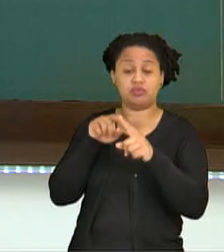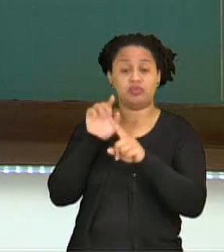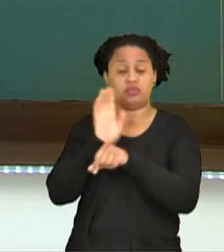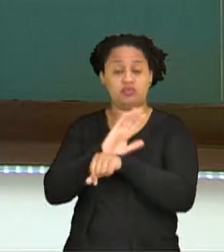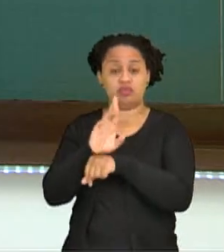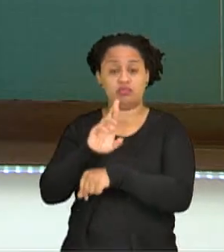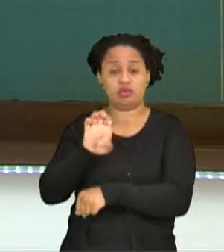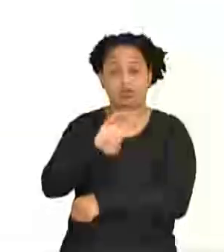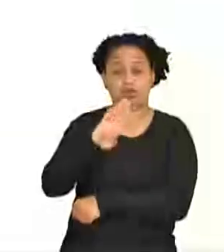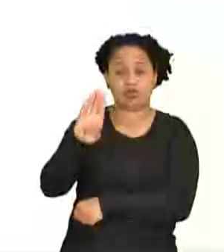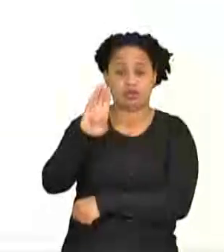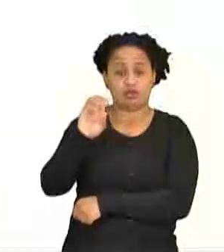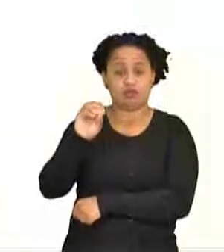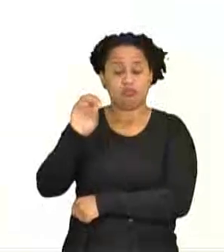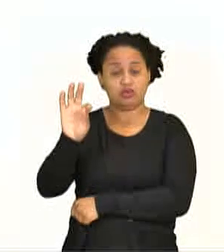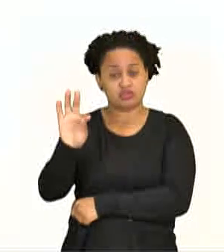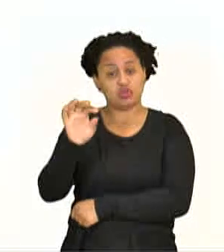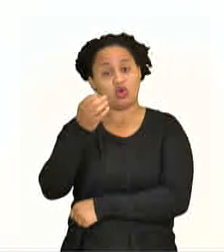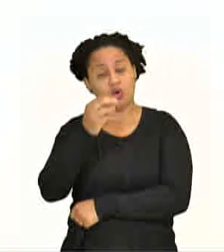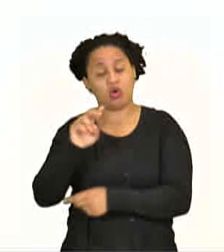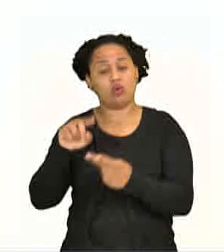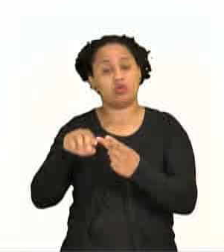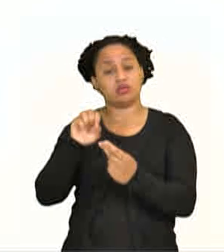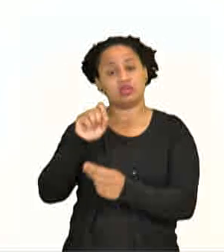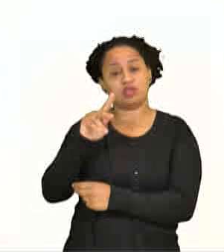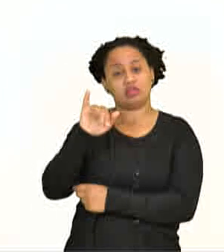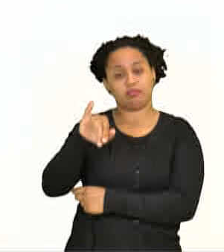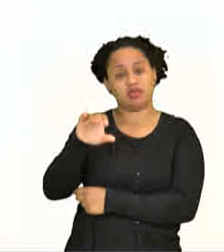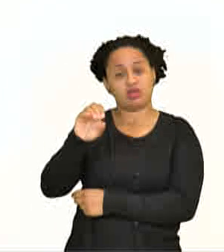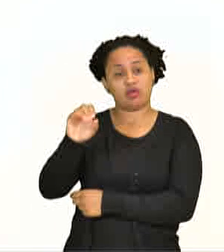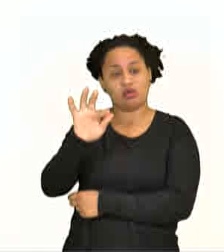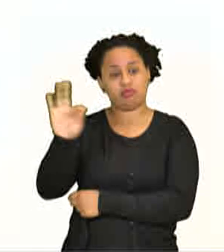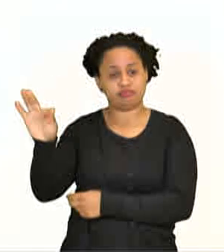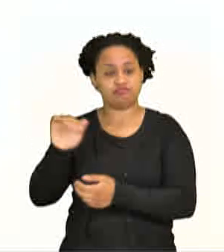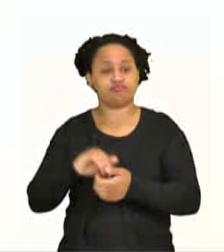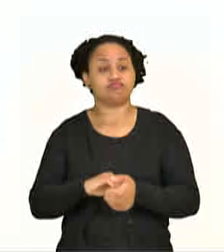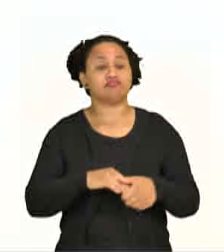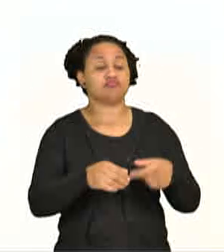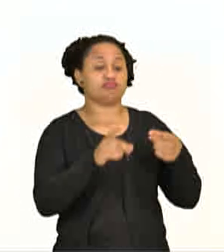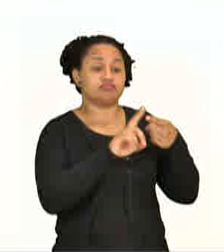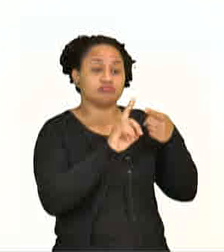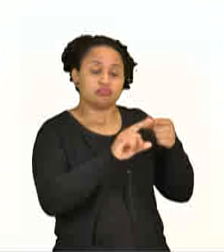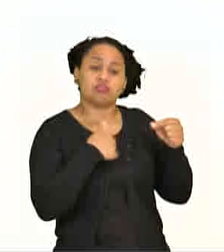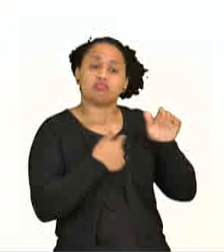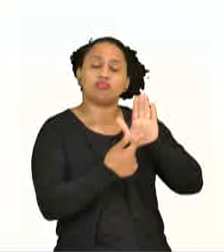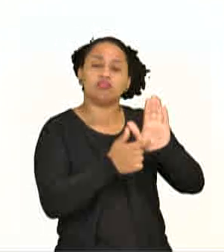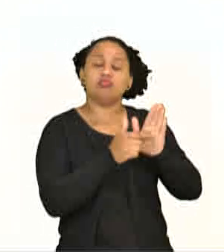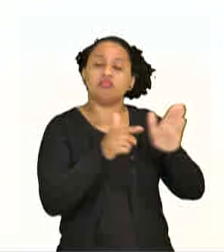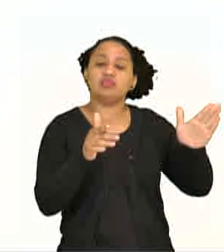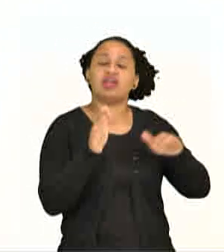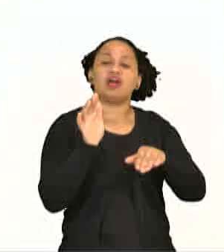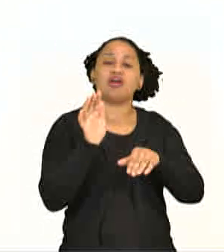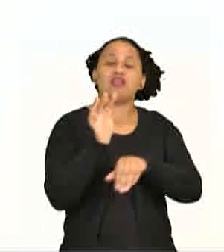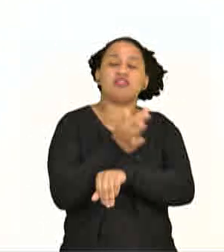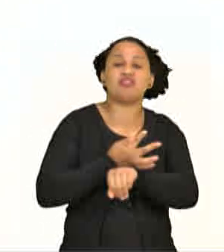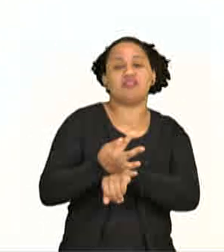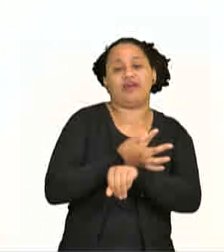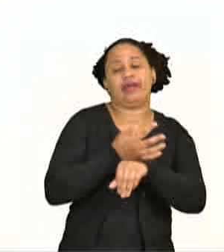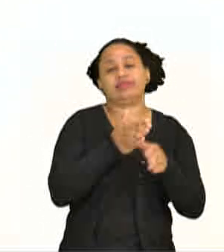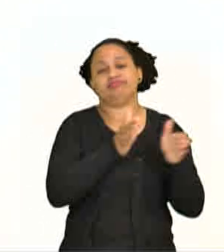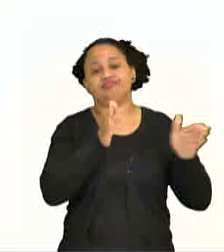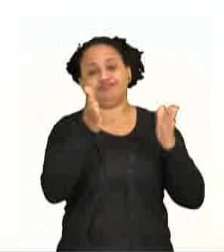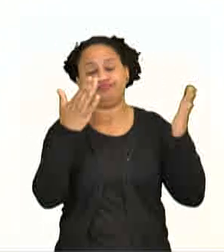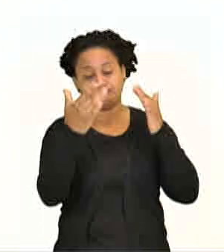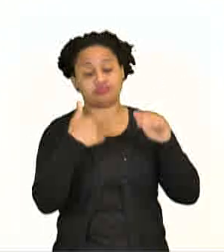ou um spin-off? Vamos lá? Podemos considerar que a expressão nos remete a férias de verão e que um filme nesse